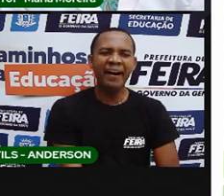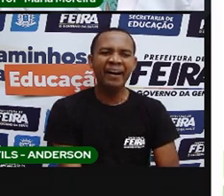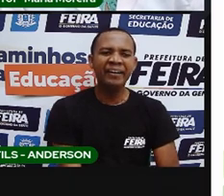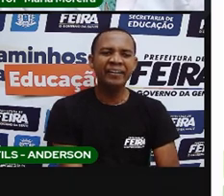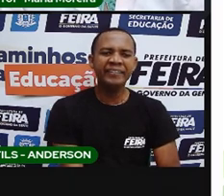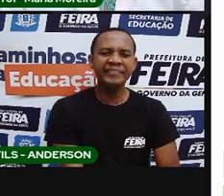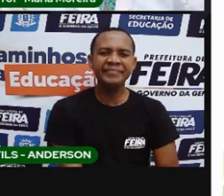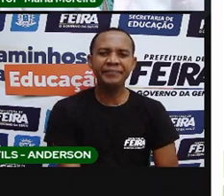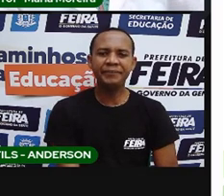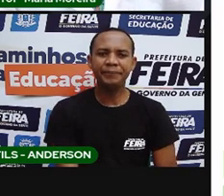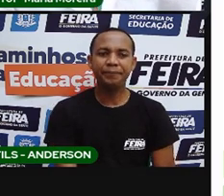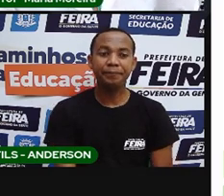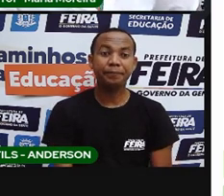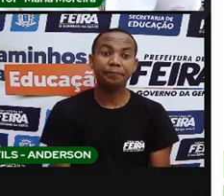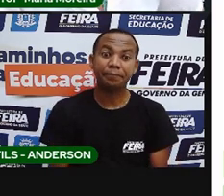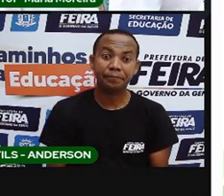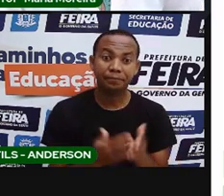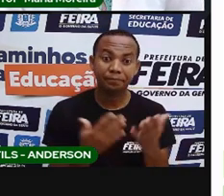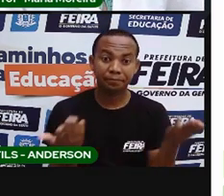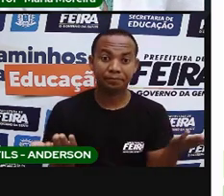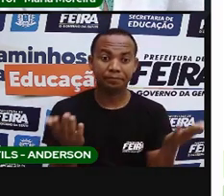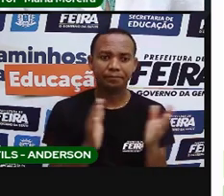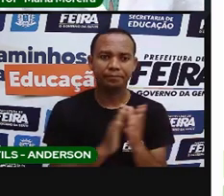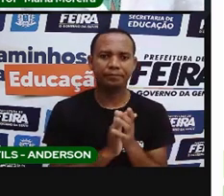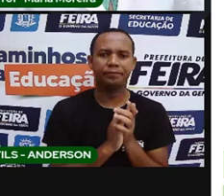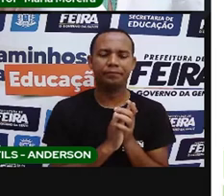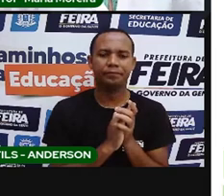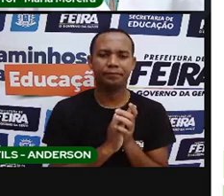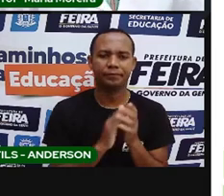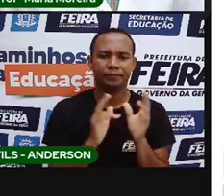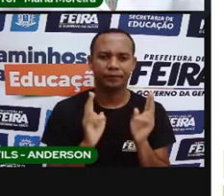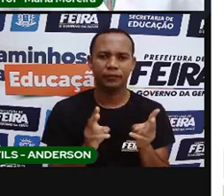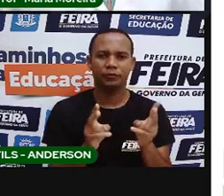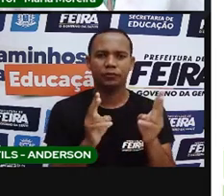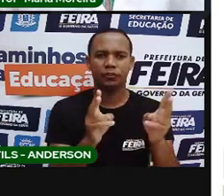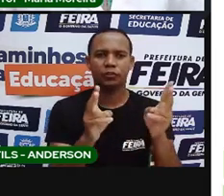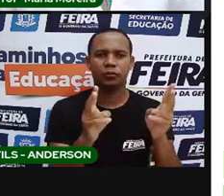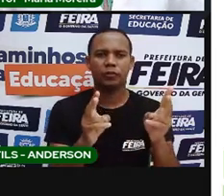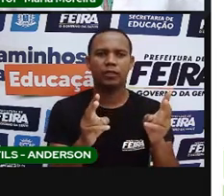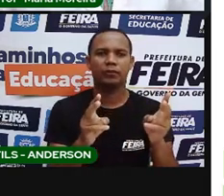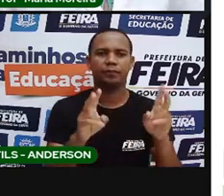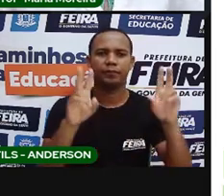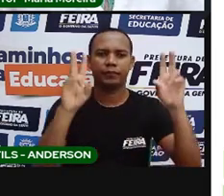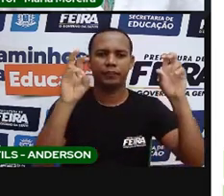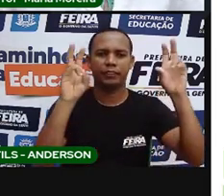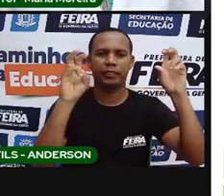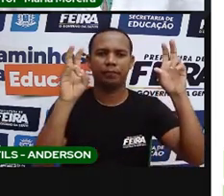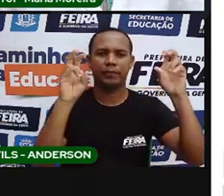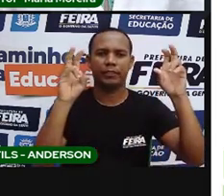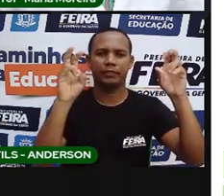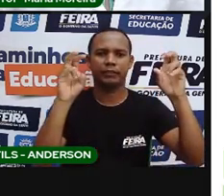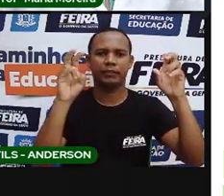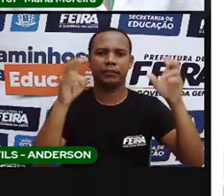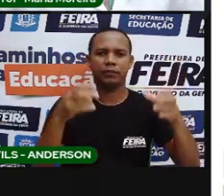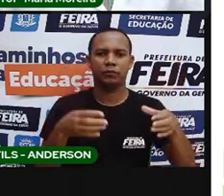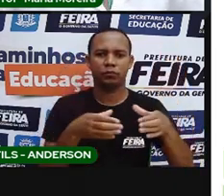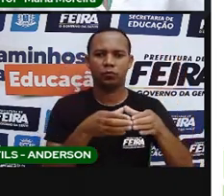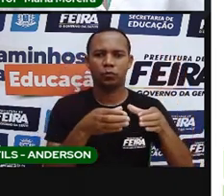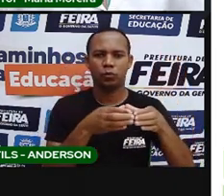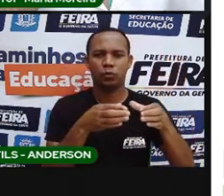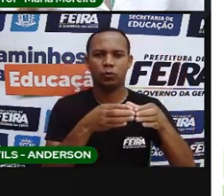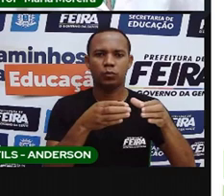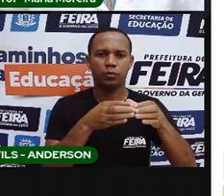Aí, é quase mágica. Bora lá. A gente vai continuar, né, com o nosso tema, nossas raízes,